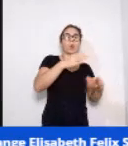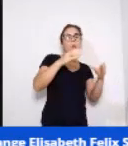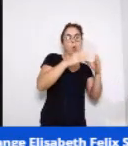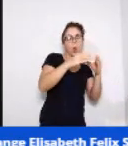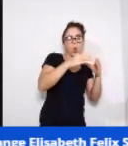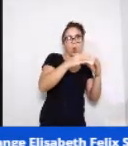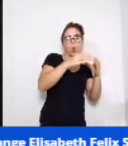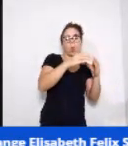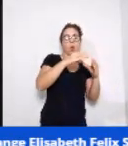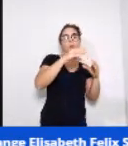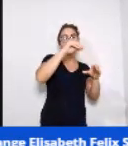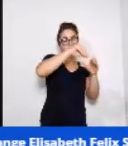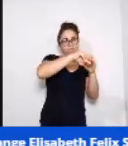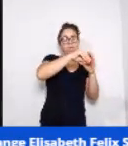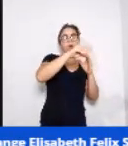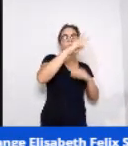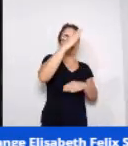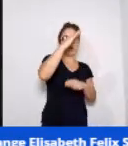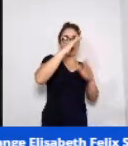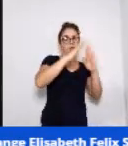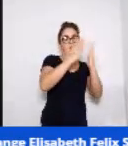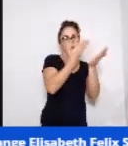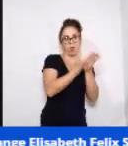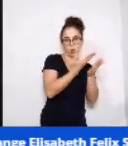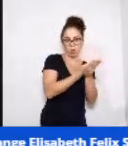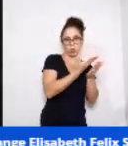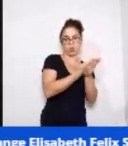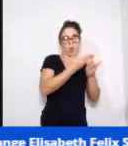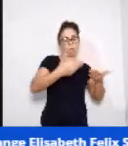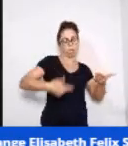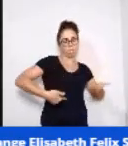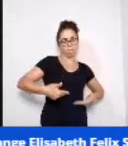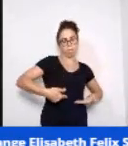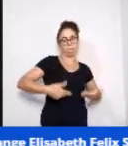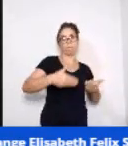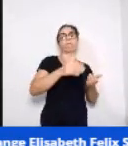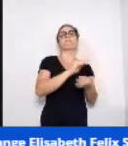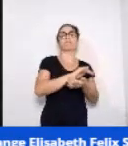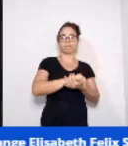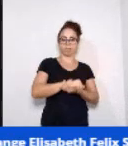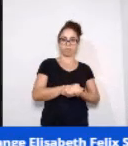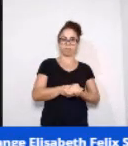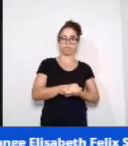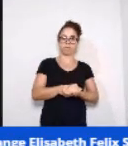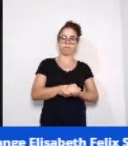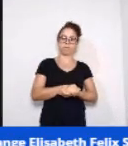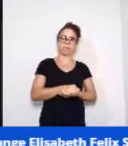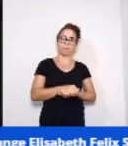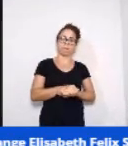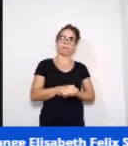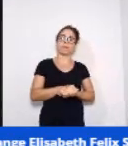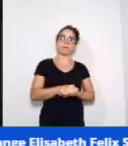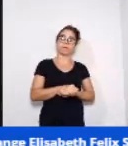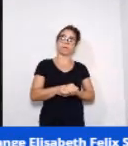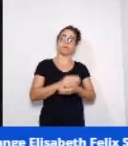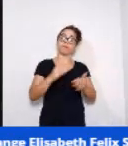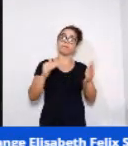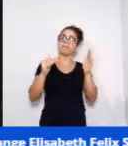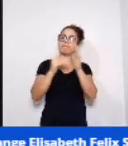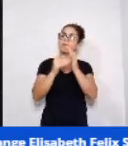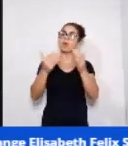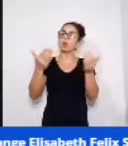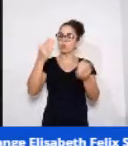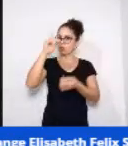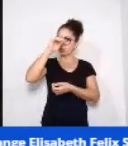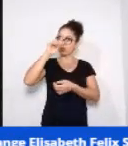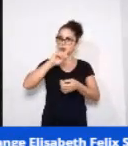escolar. Bom, até aí tudo bem, né? Até no dia de hoje, isso já vem